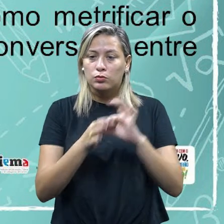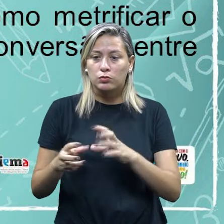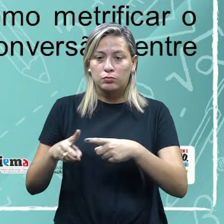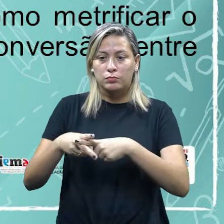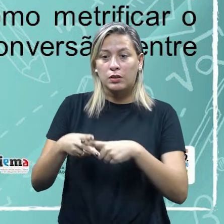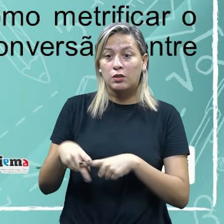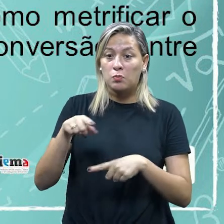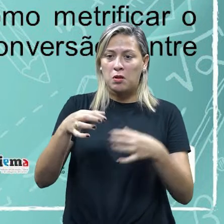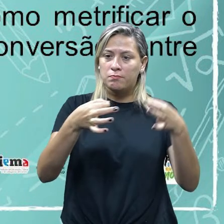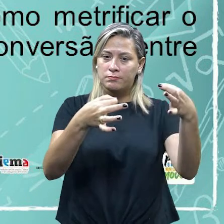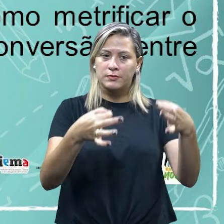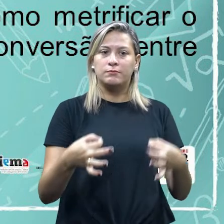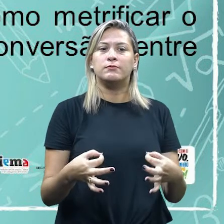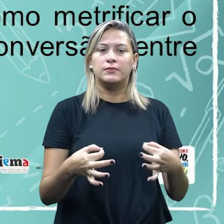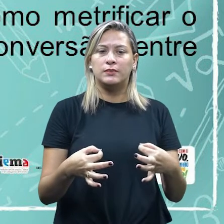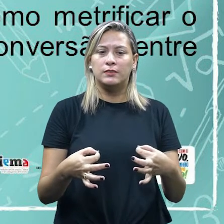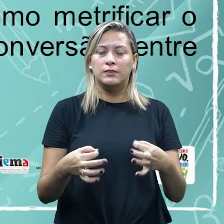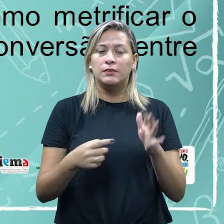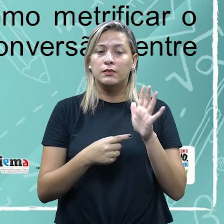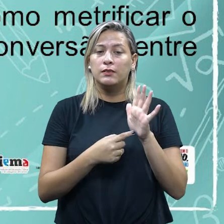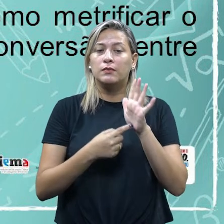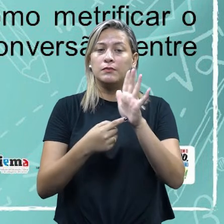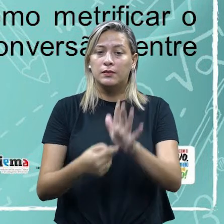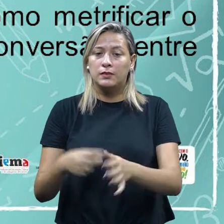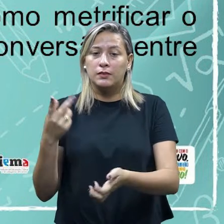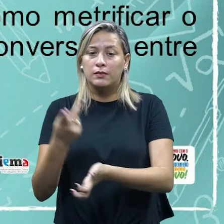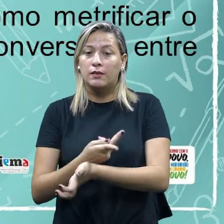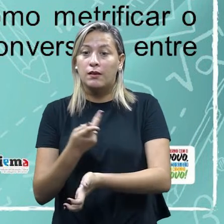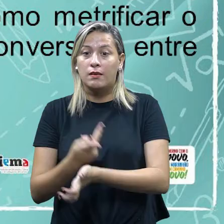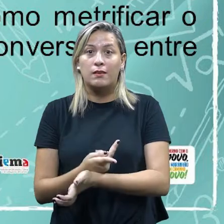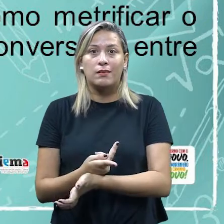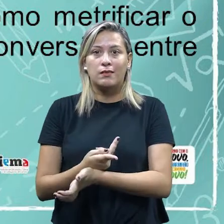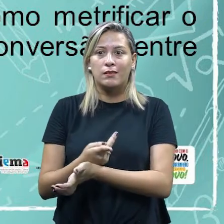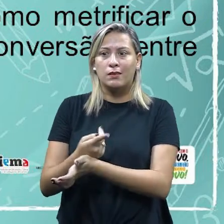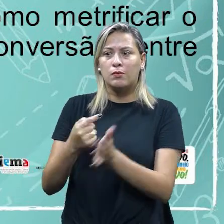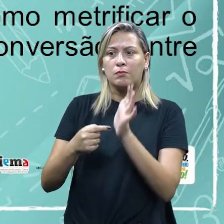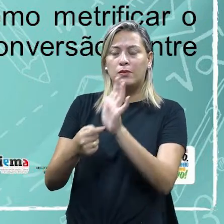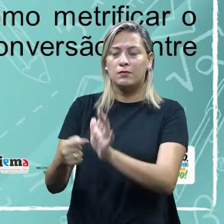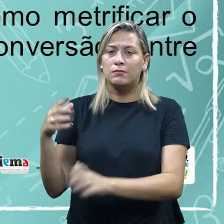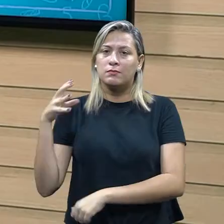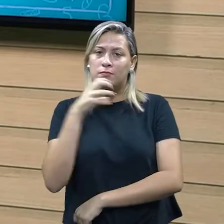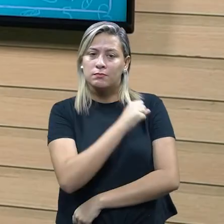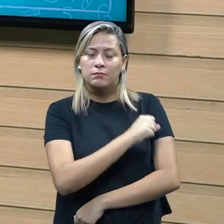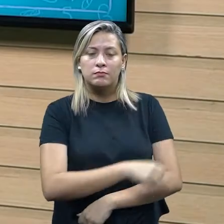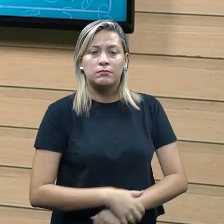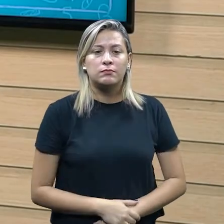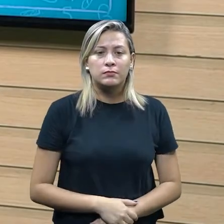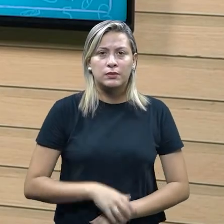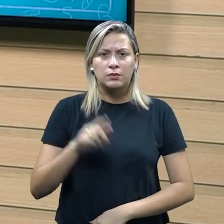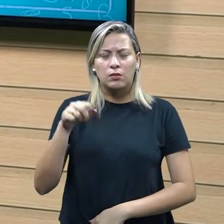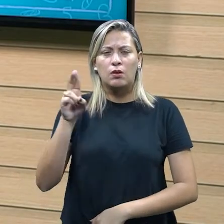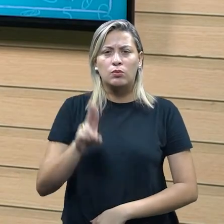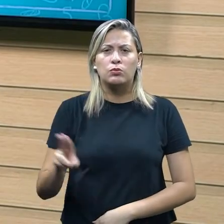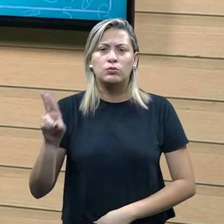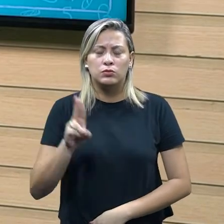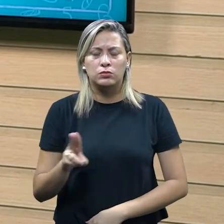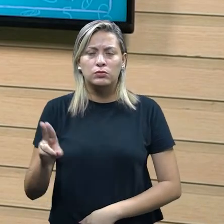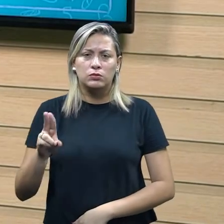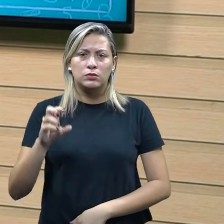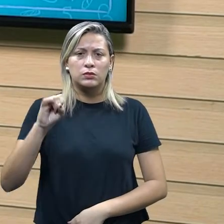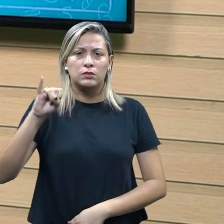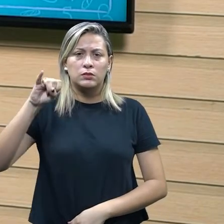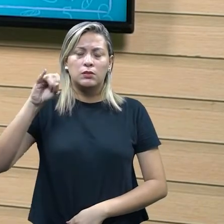são precisos e indicam erros de coerência no modelo instantaneamente. Então, quando você realiza essas simulações,